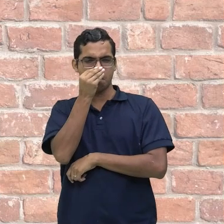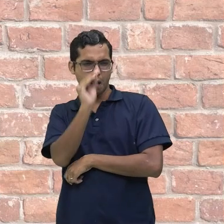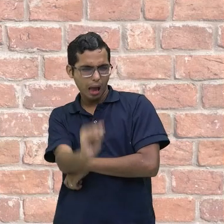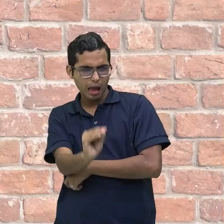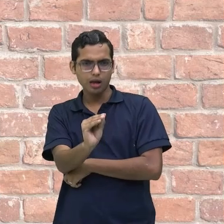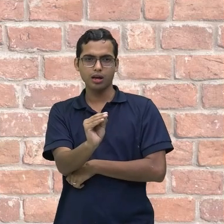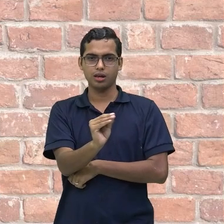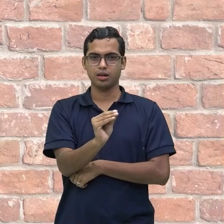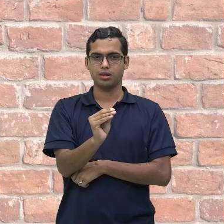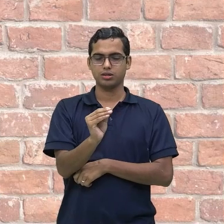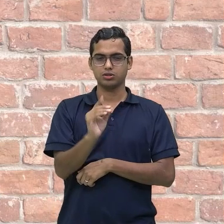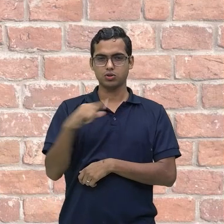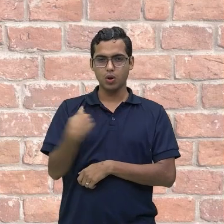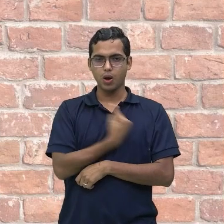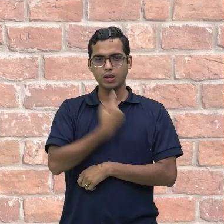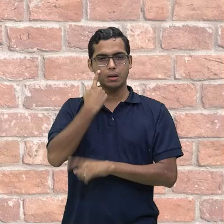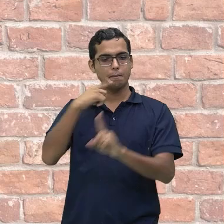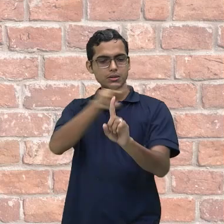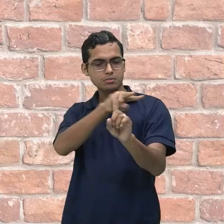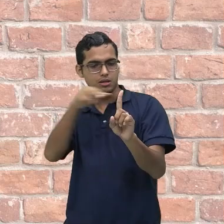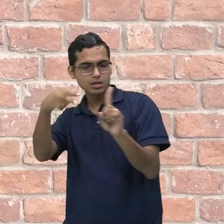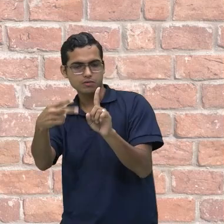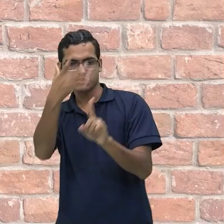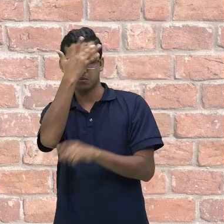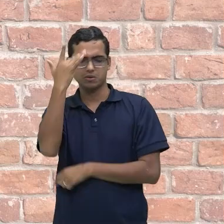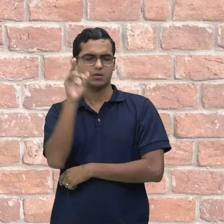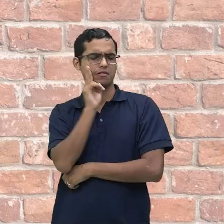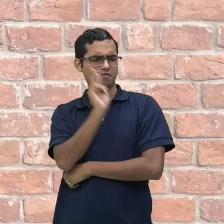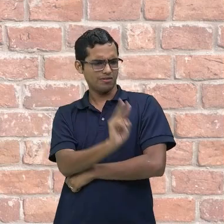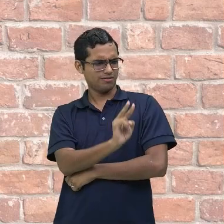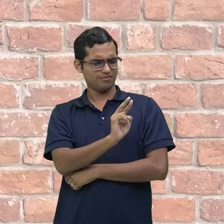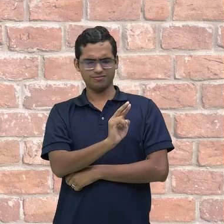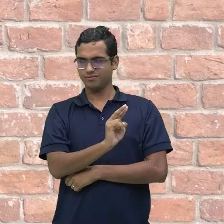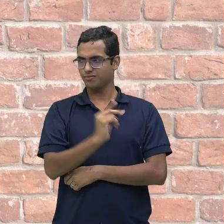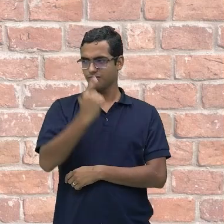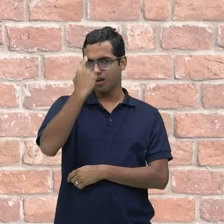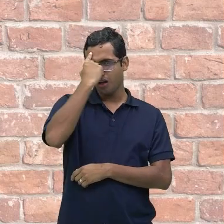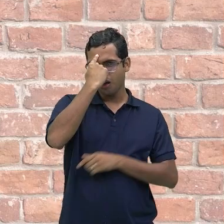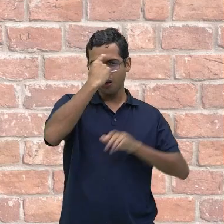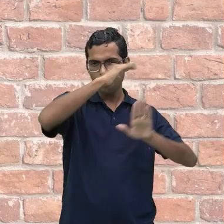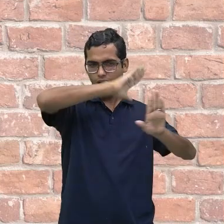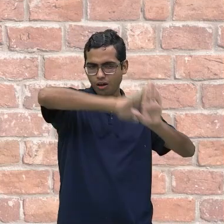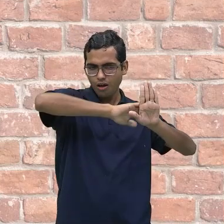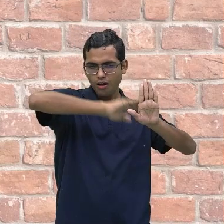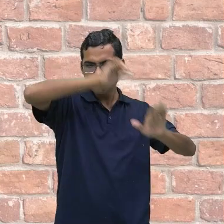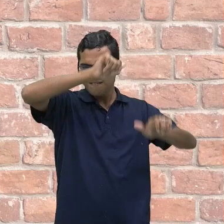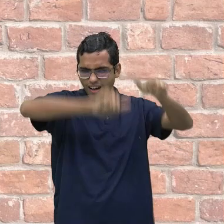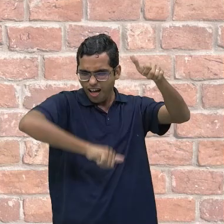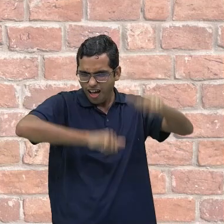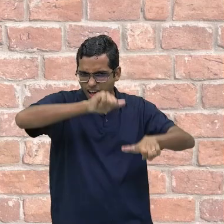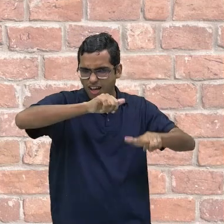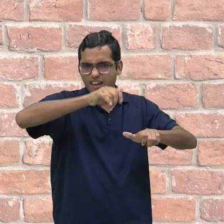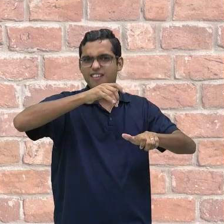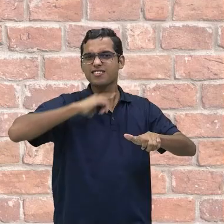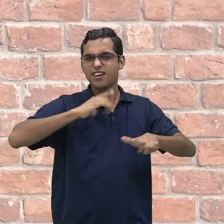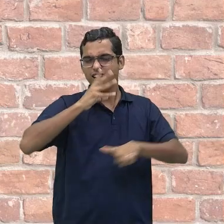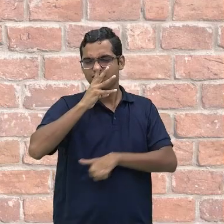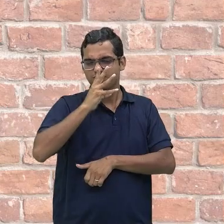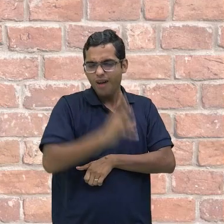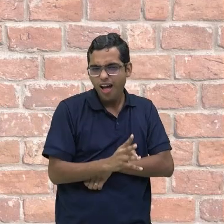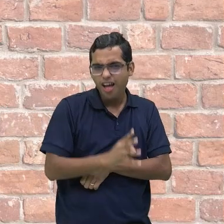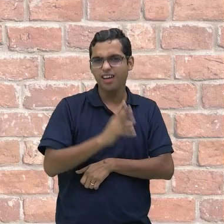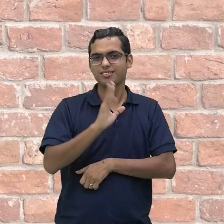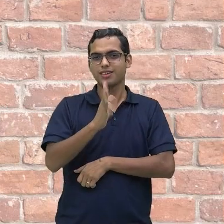esses olhos. Por isso, precisamos abrir a mente e perceber que isso tudo é a nossa forma